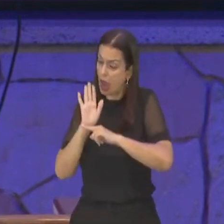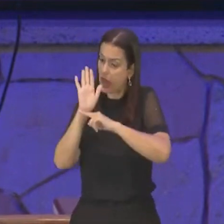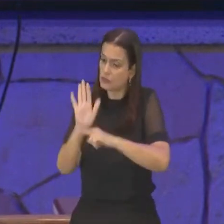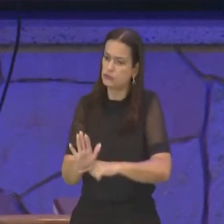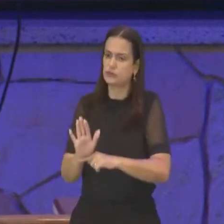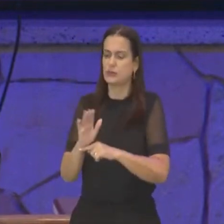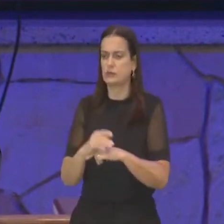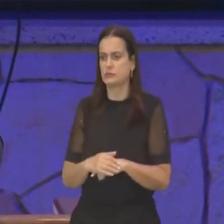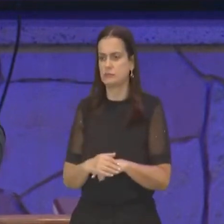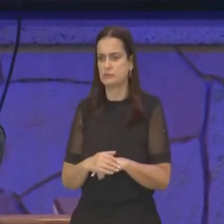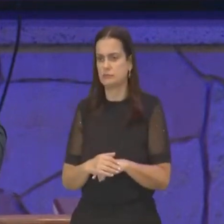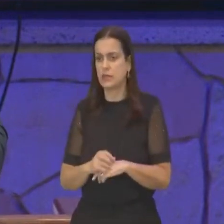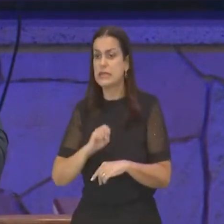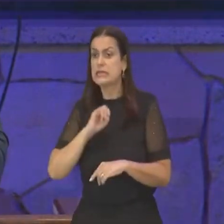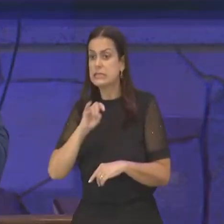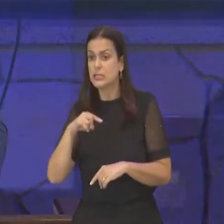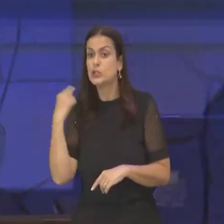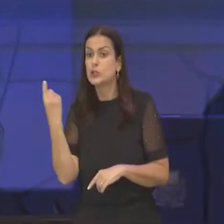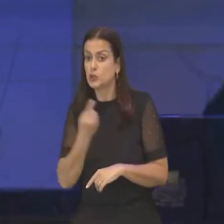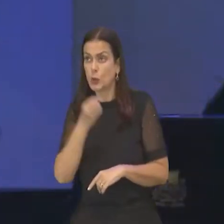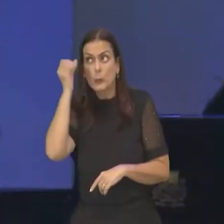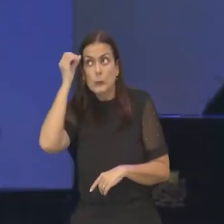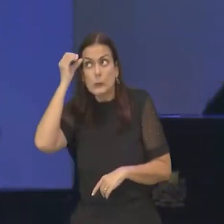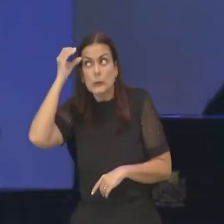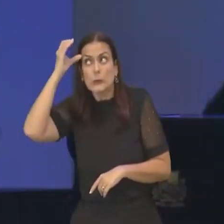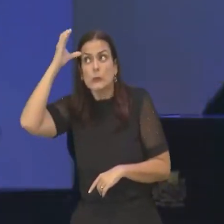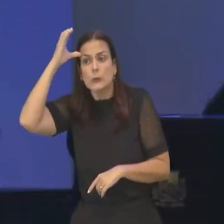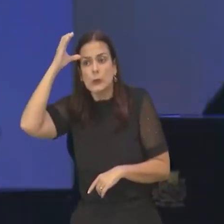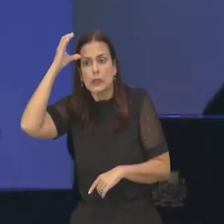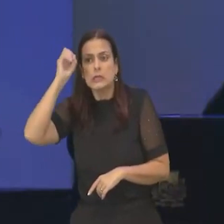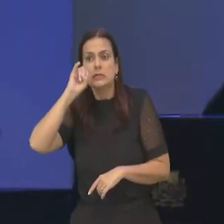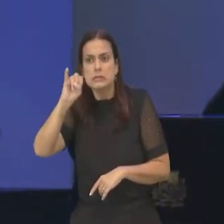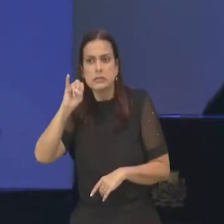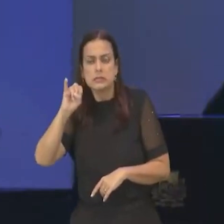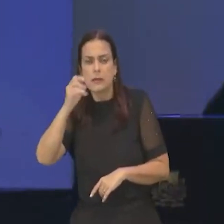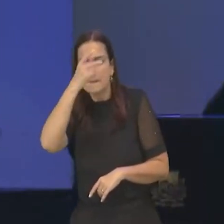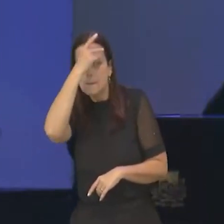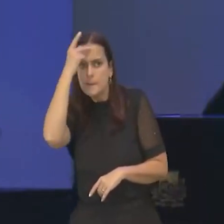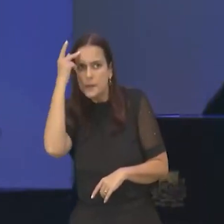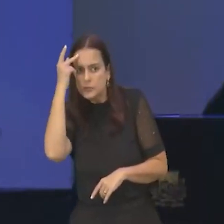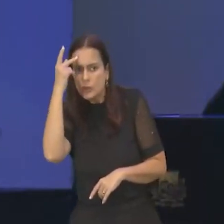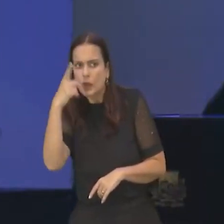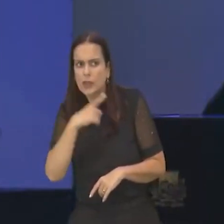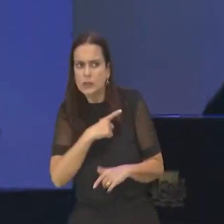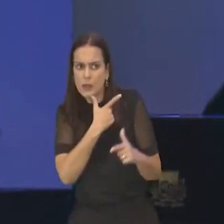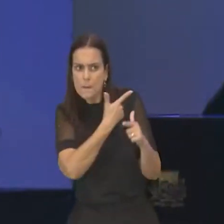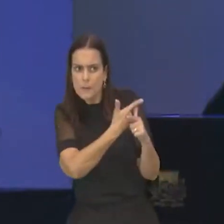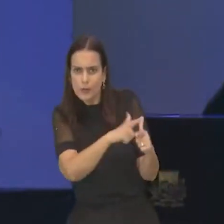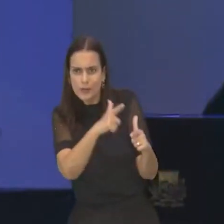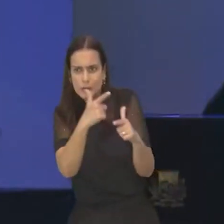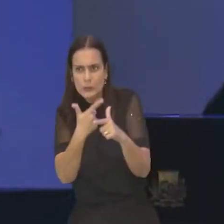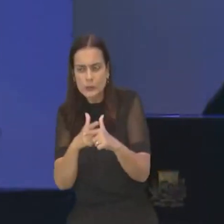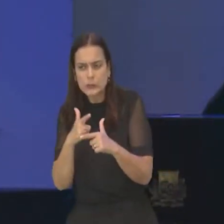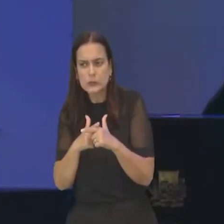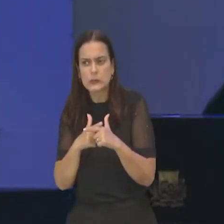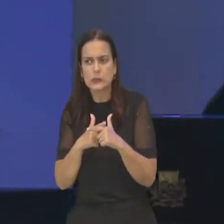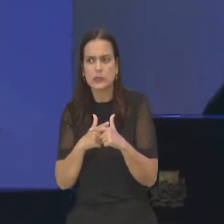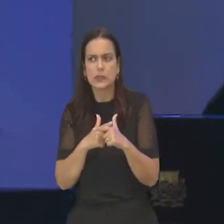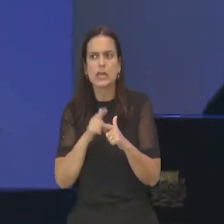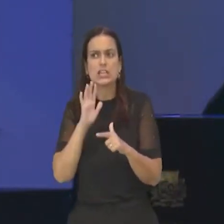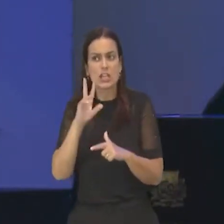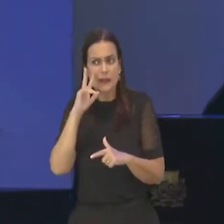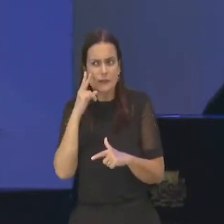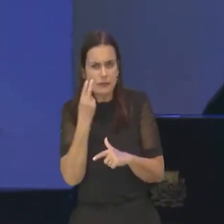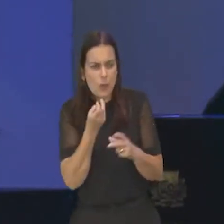Quando nós temos o conhecimento de que alguém no nosso meio está passando alguma necessidade, e eu já ouvi,